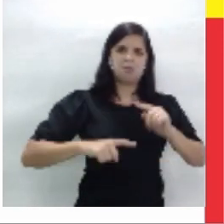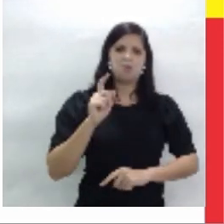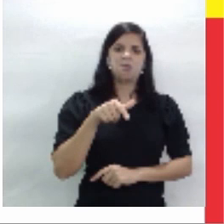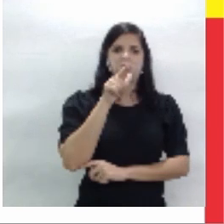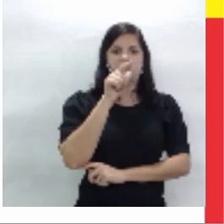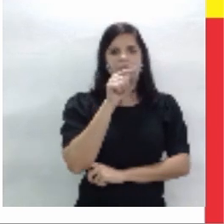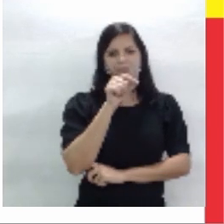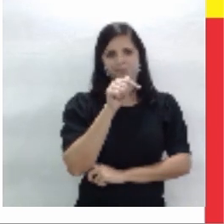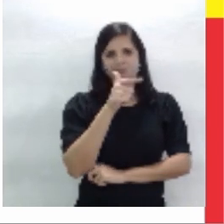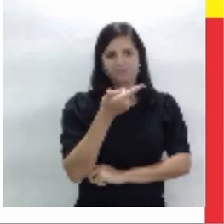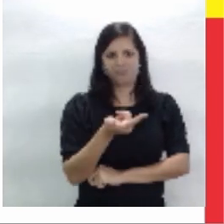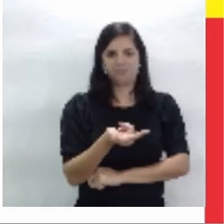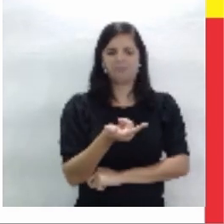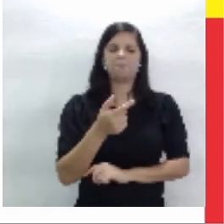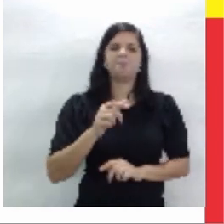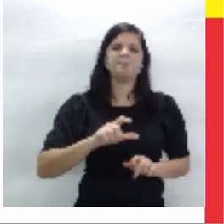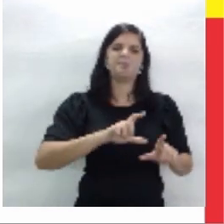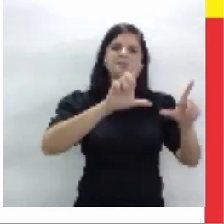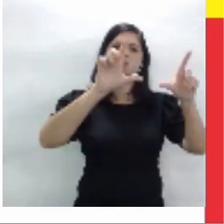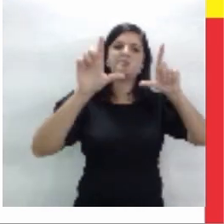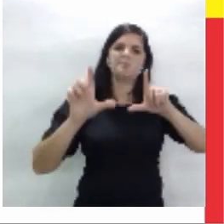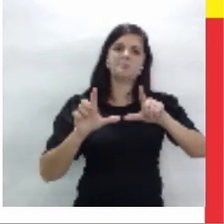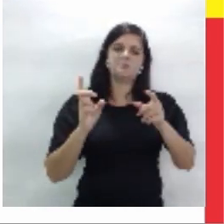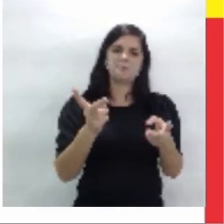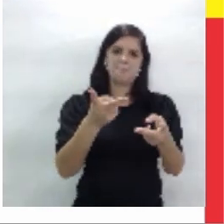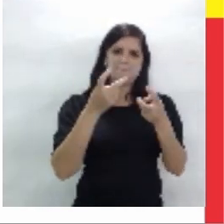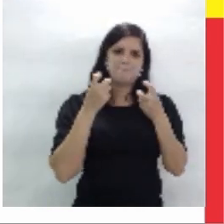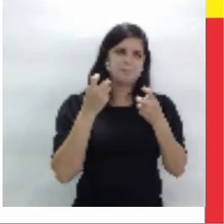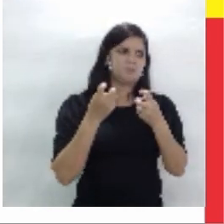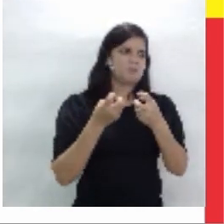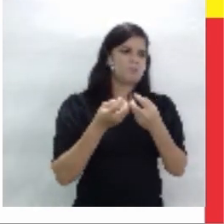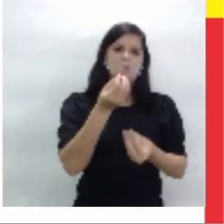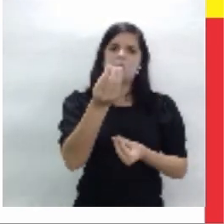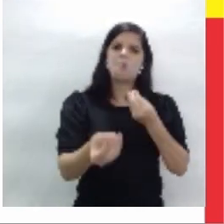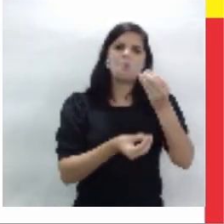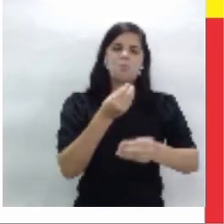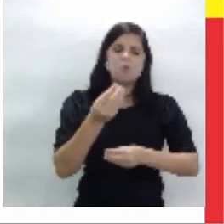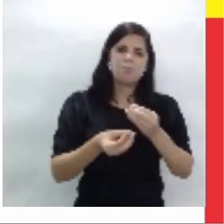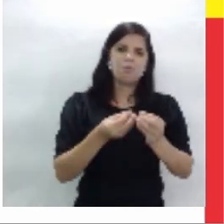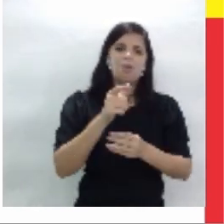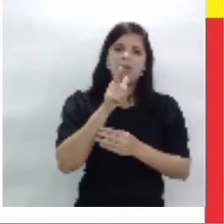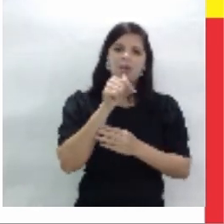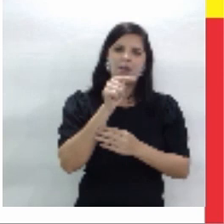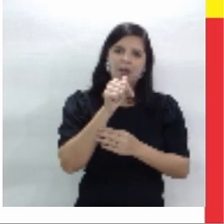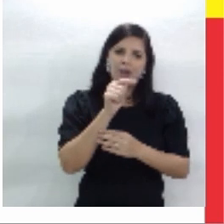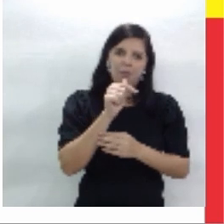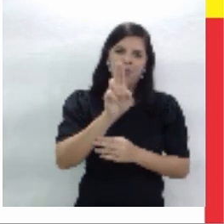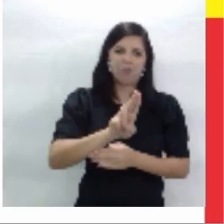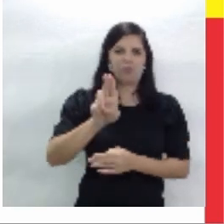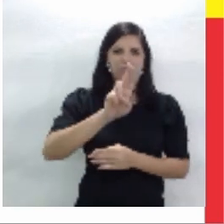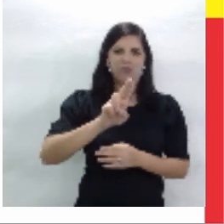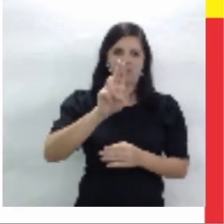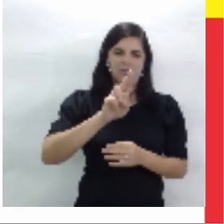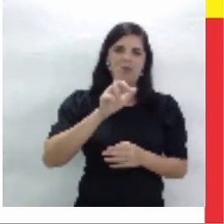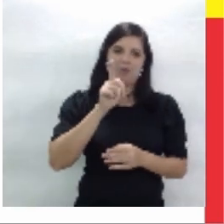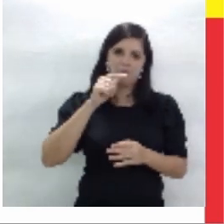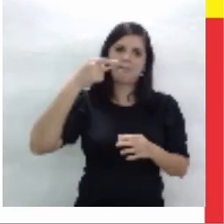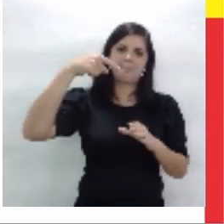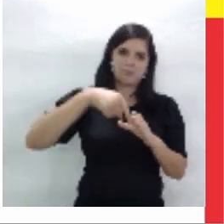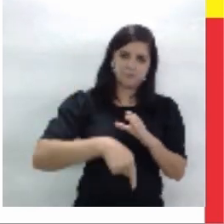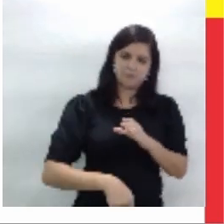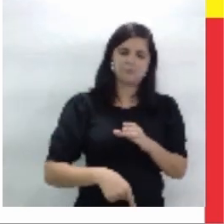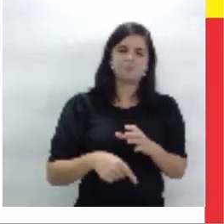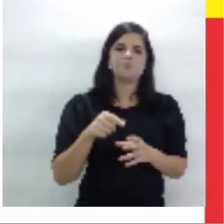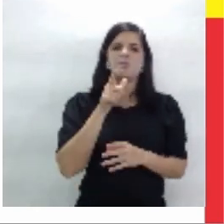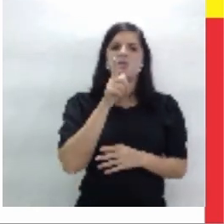isso? Se na tela você vê, né, a imagem de como consumimos água subterrânea, tá? Então, essa água mineral que